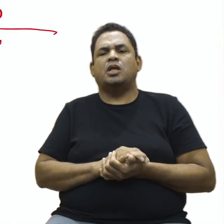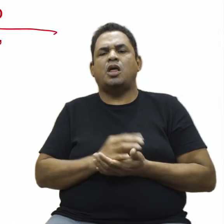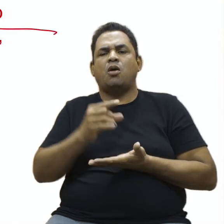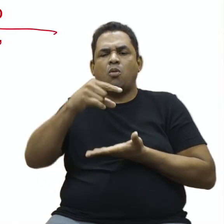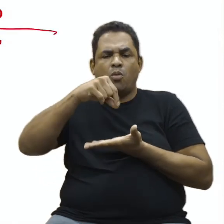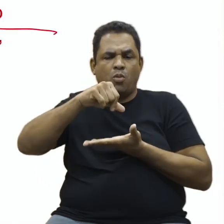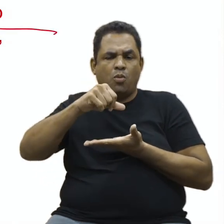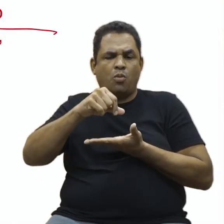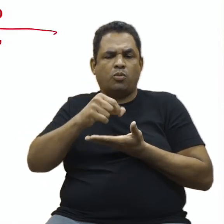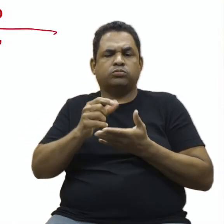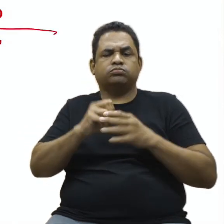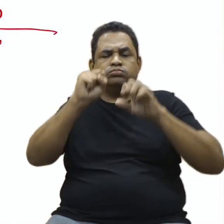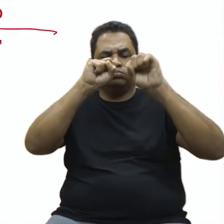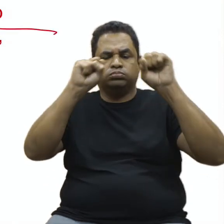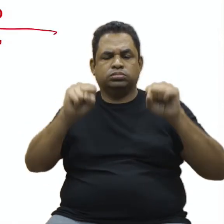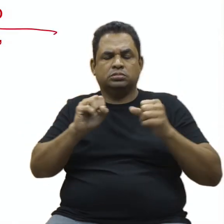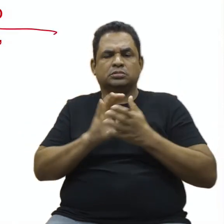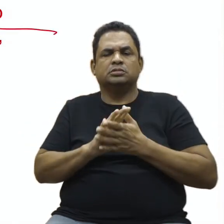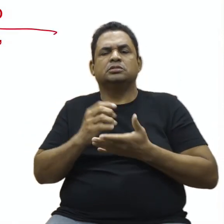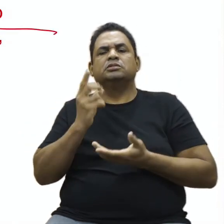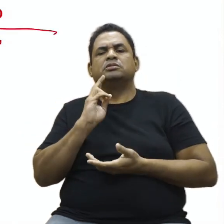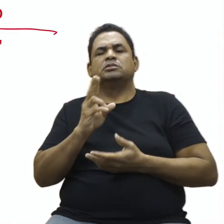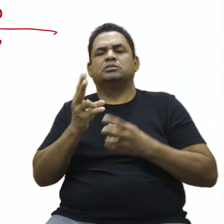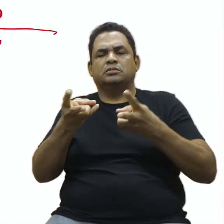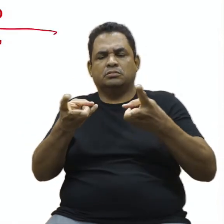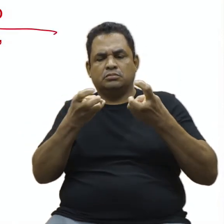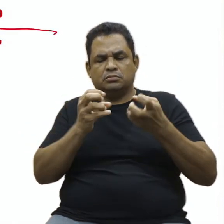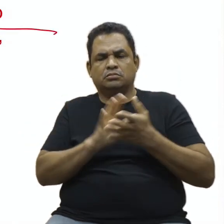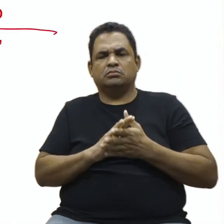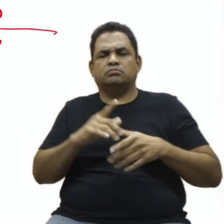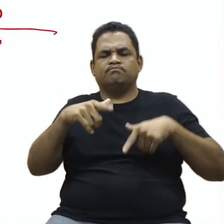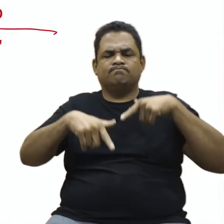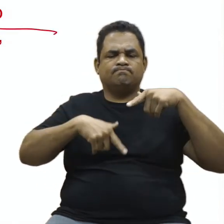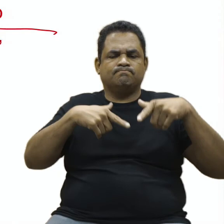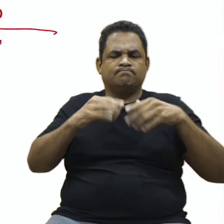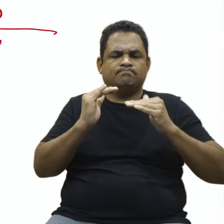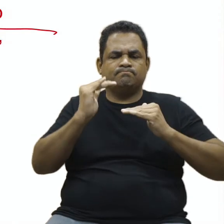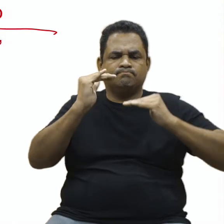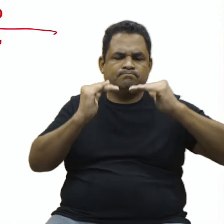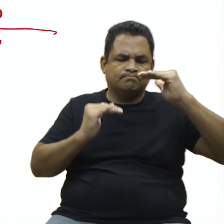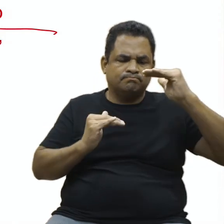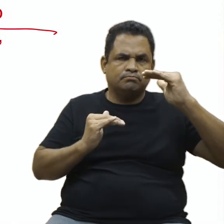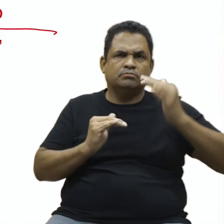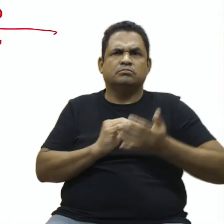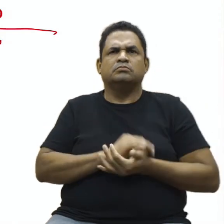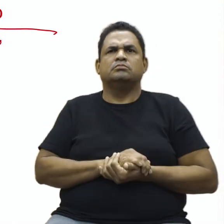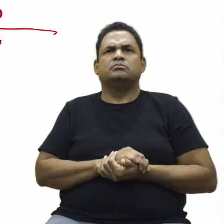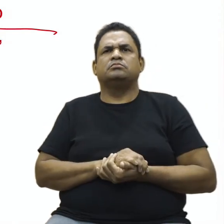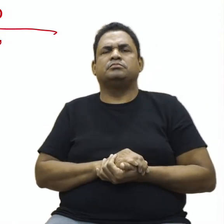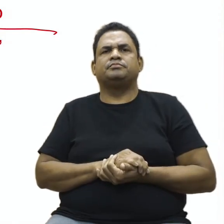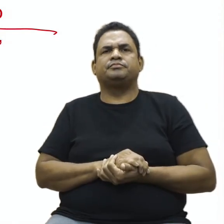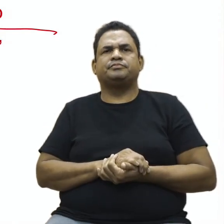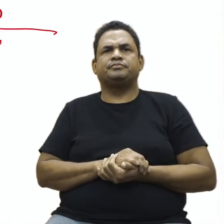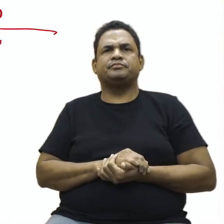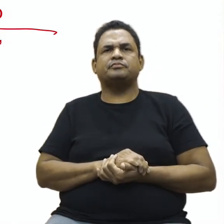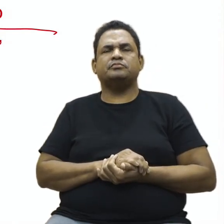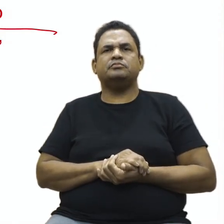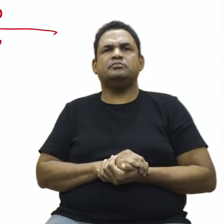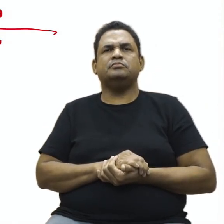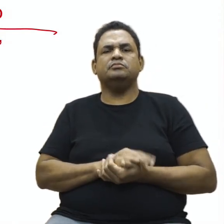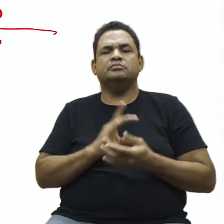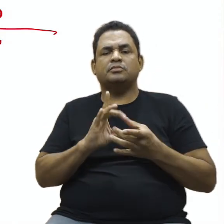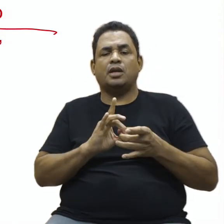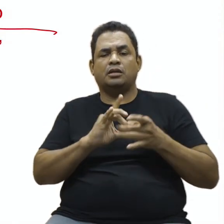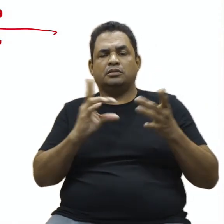vai explorar, sempre vai produzir desigualdades. Então, para que a